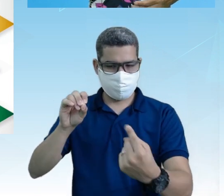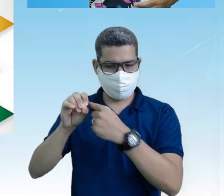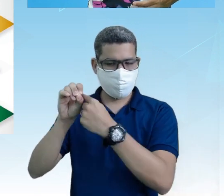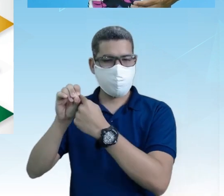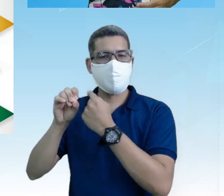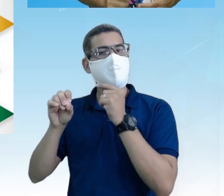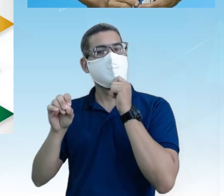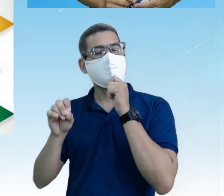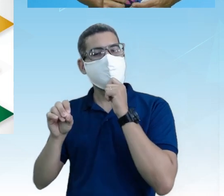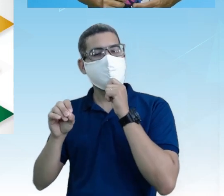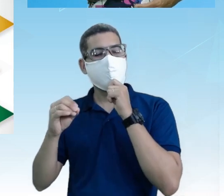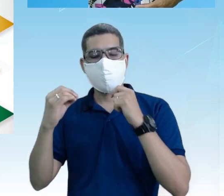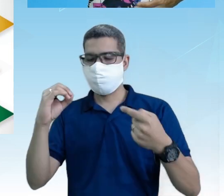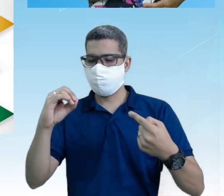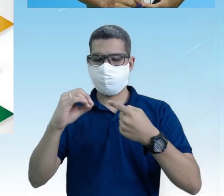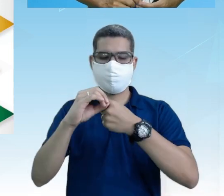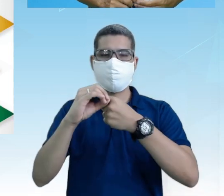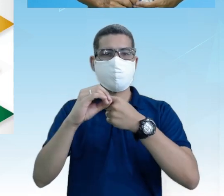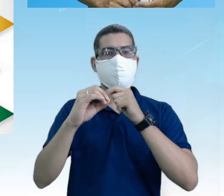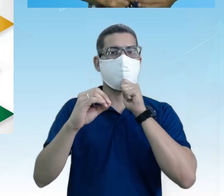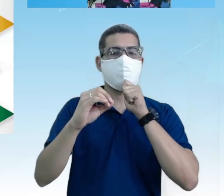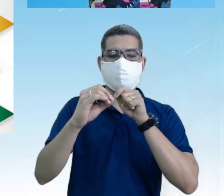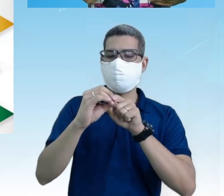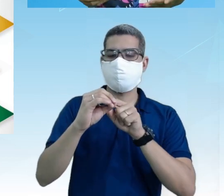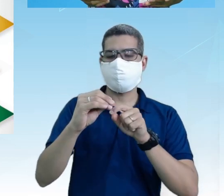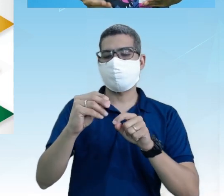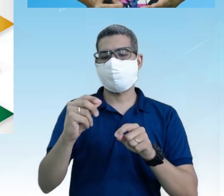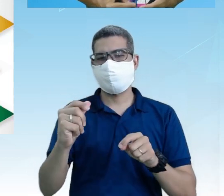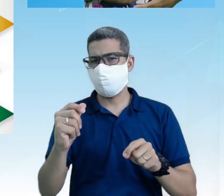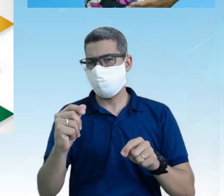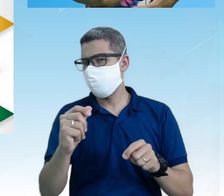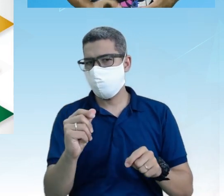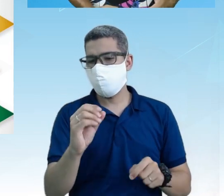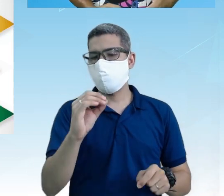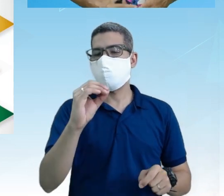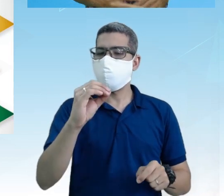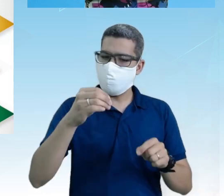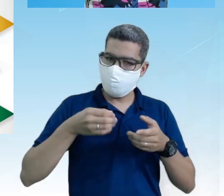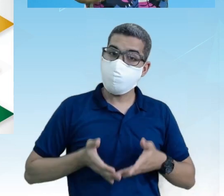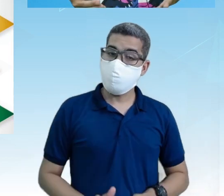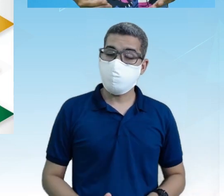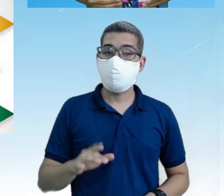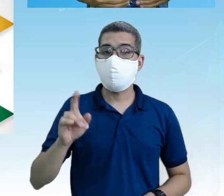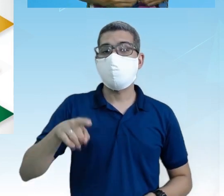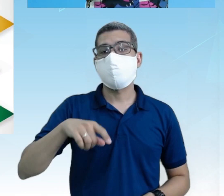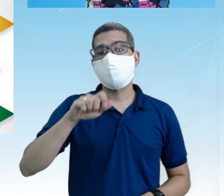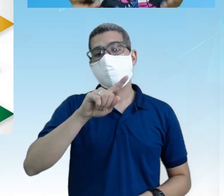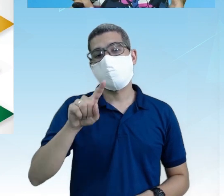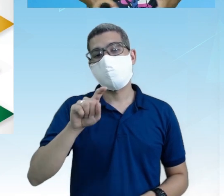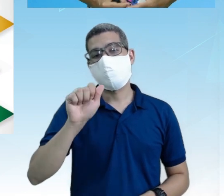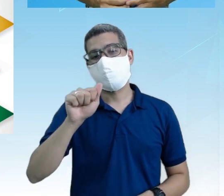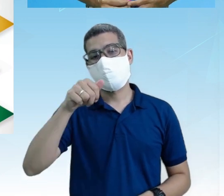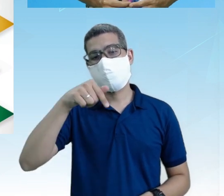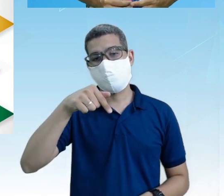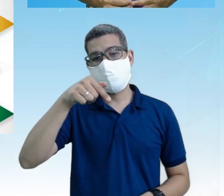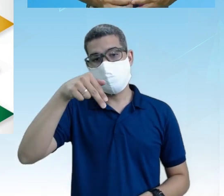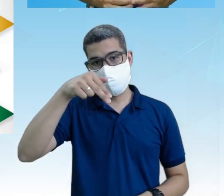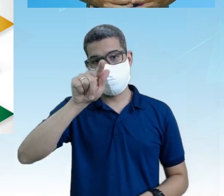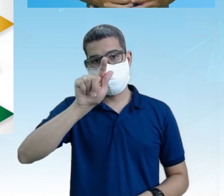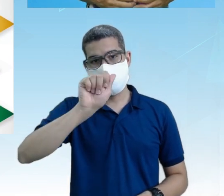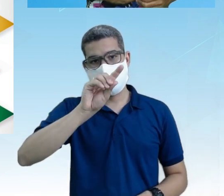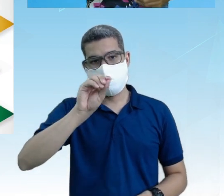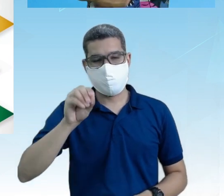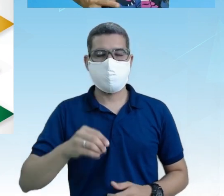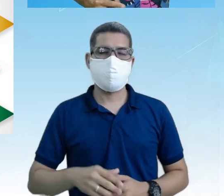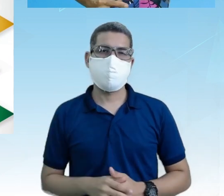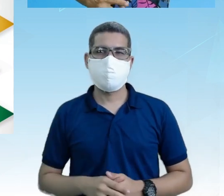vai ser justamente o zangão. O zangão, na verdade, se trata de um óvulo que não foi fecundado.